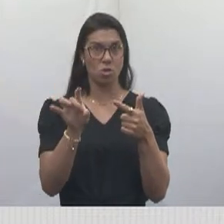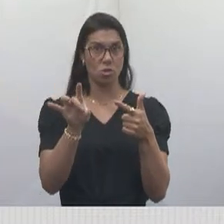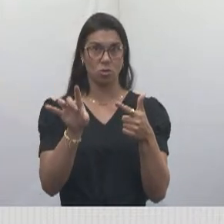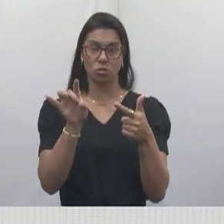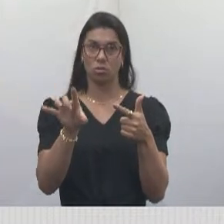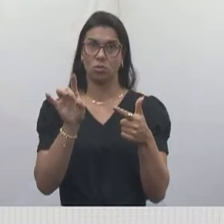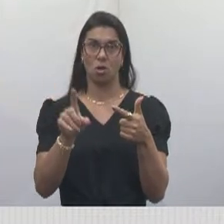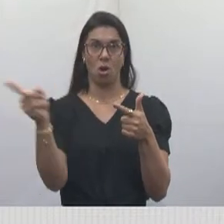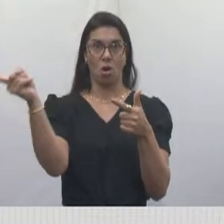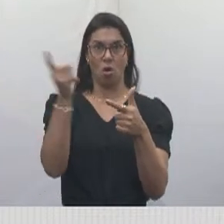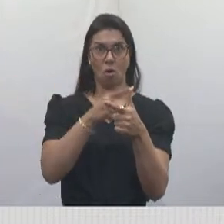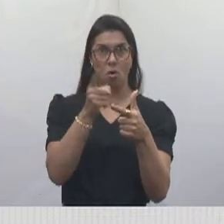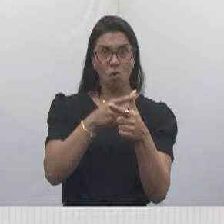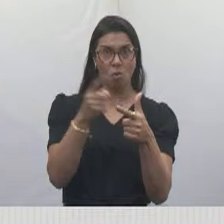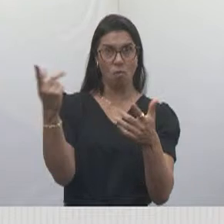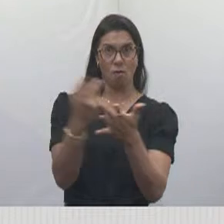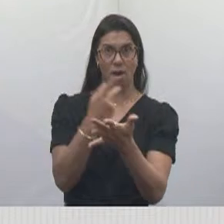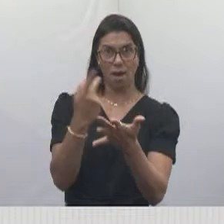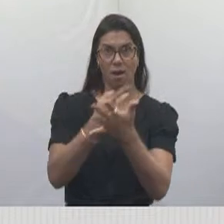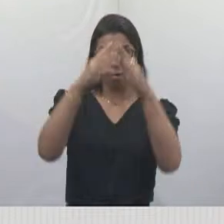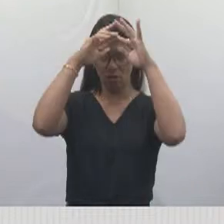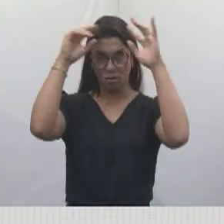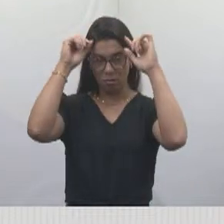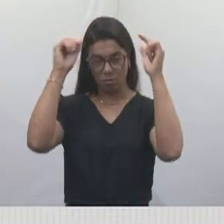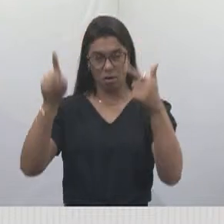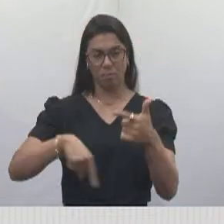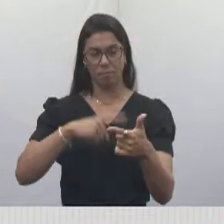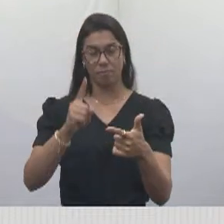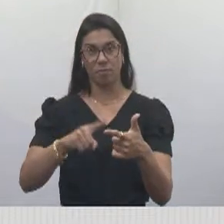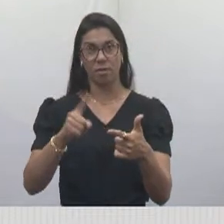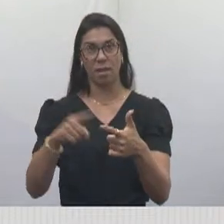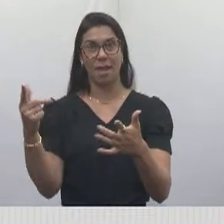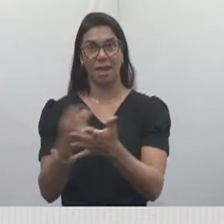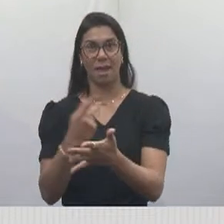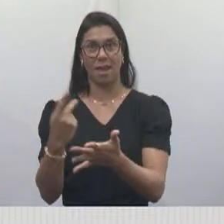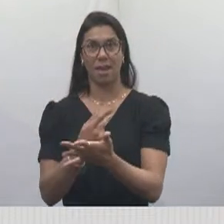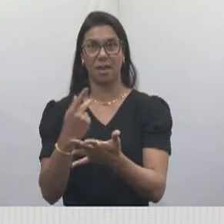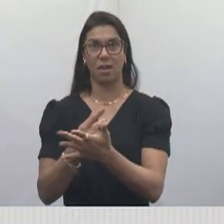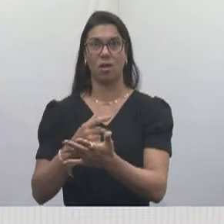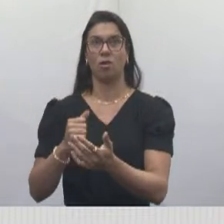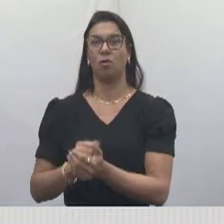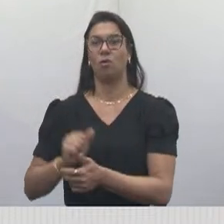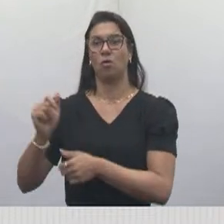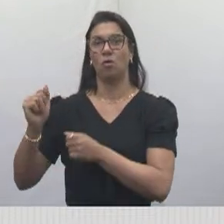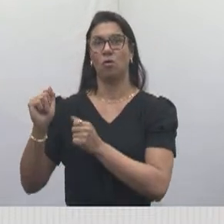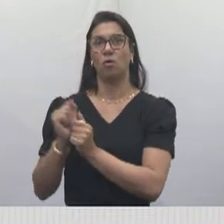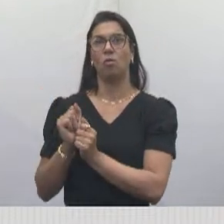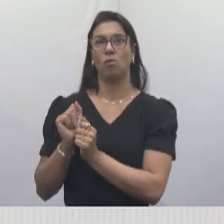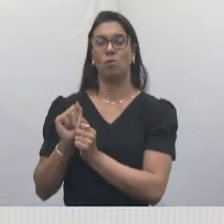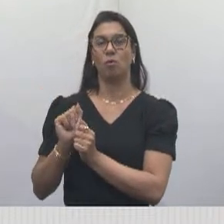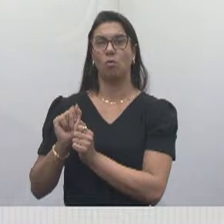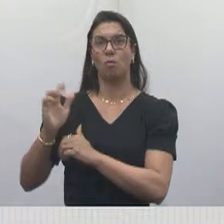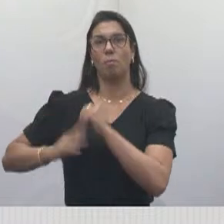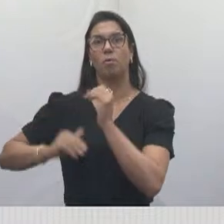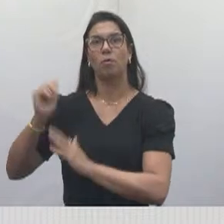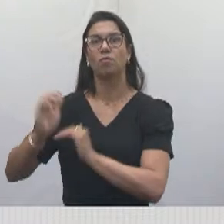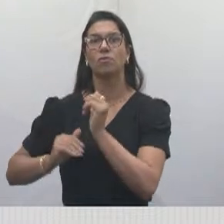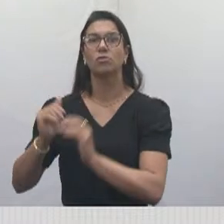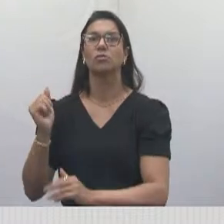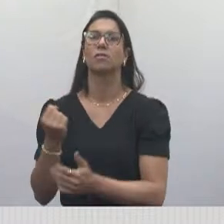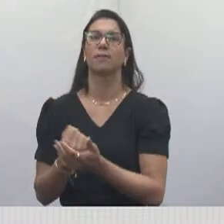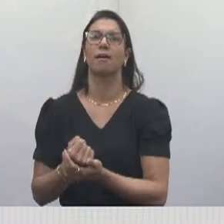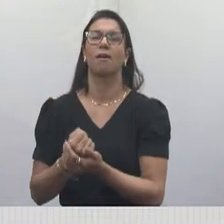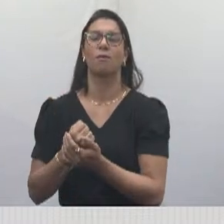casos. Um erro do tribunal. O segundo, um erro do servidor que, pensando que, ocupando uma função